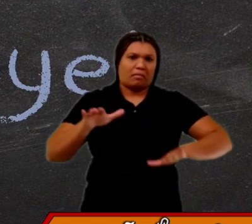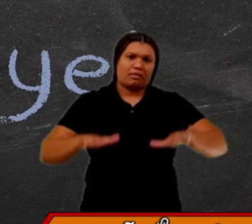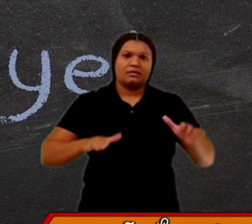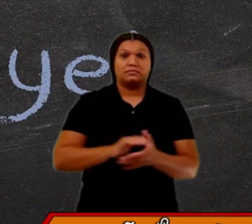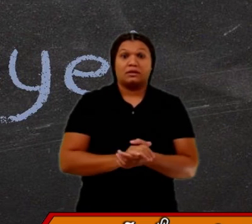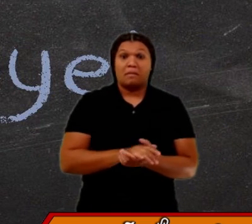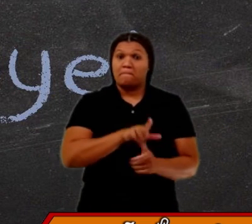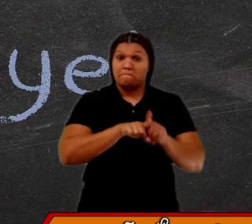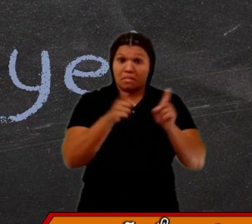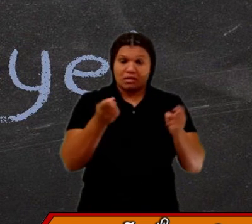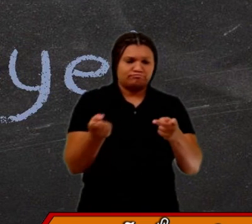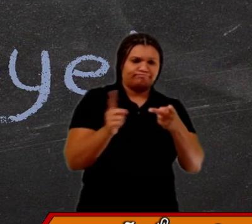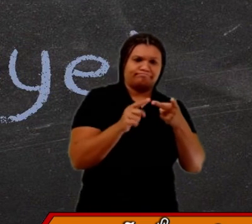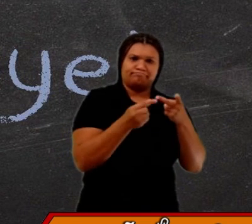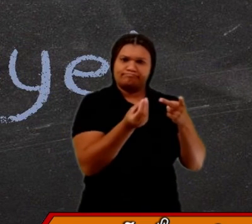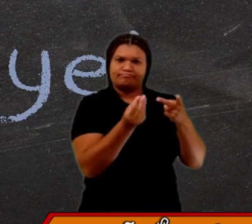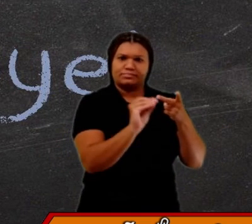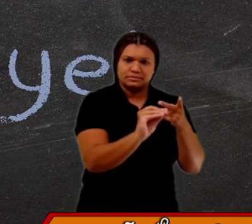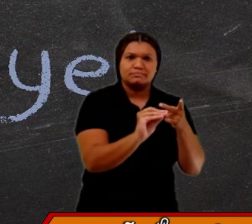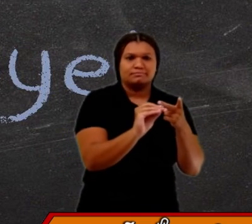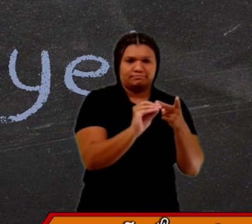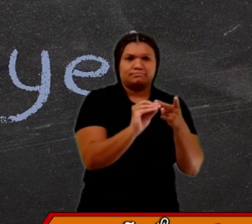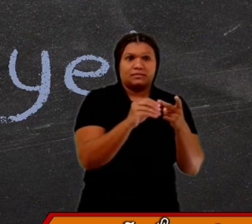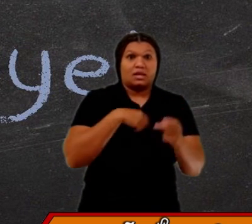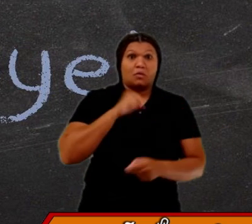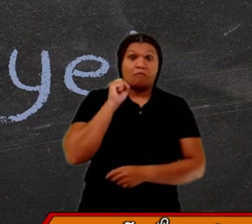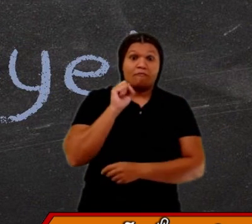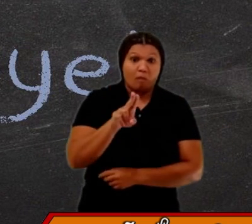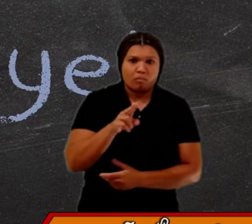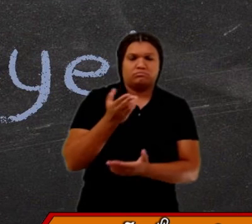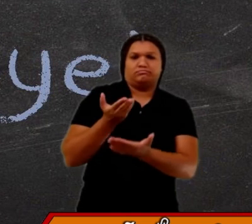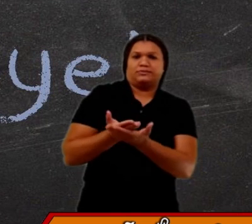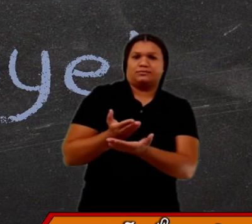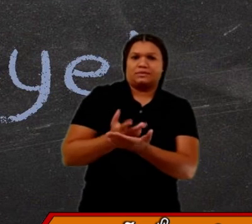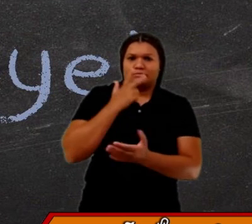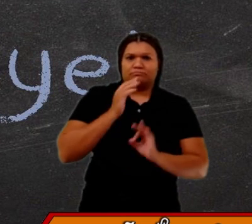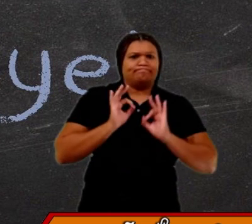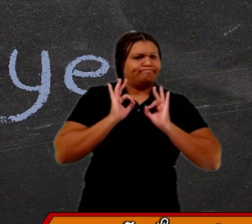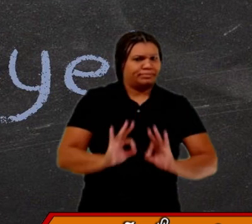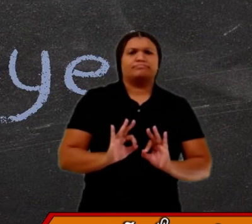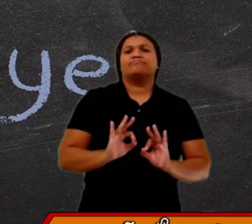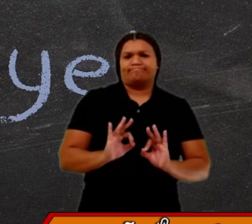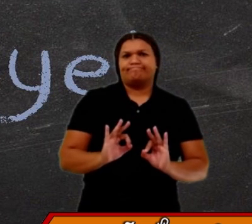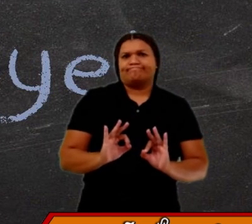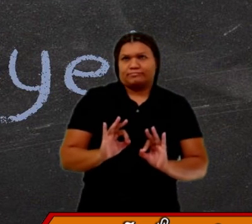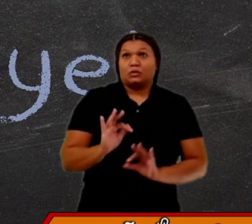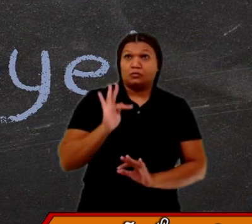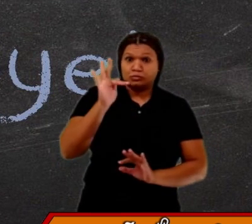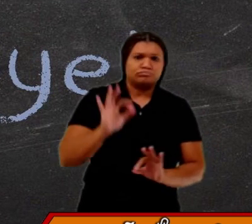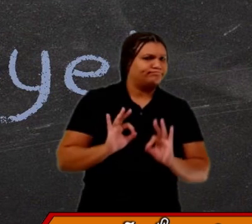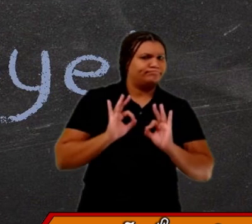futuro com guincho aí é ruim de estudo eu vou estudar é um futuro certeiro